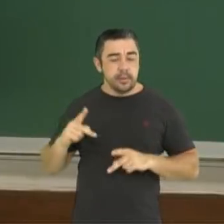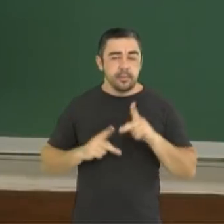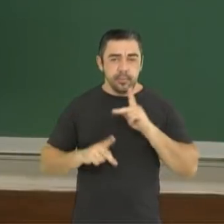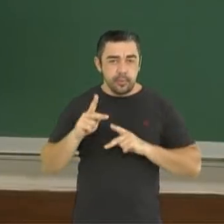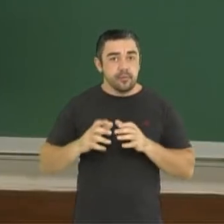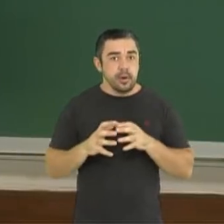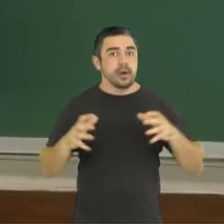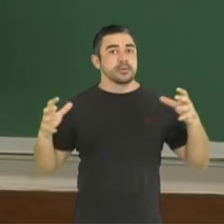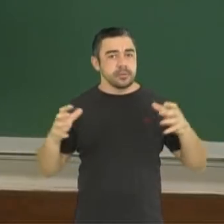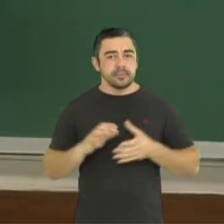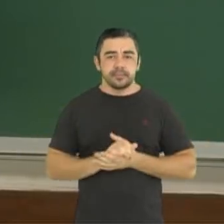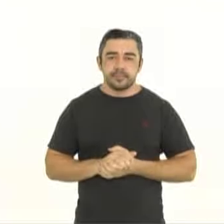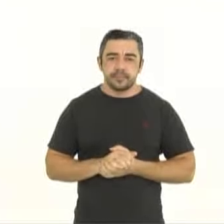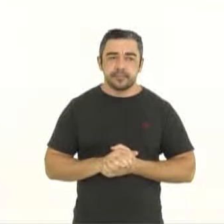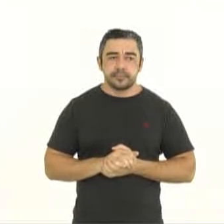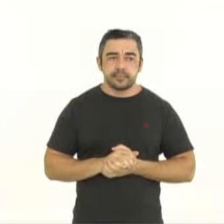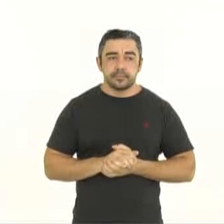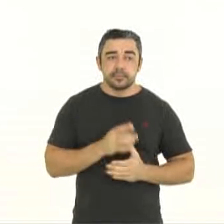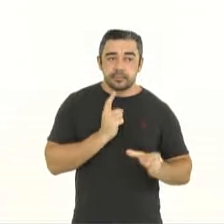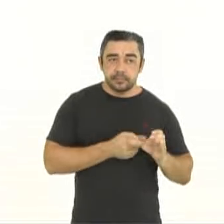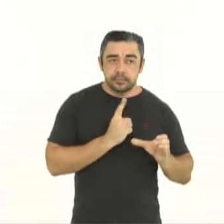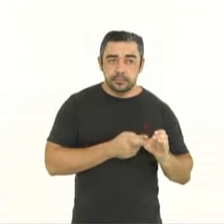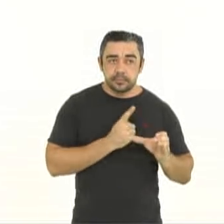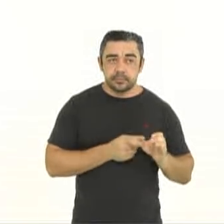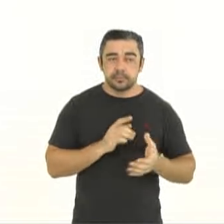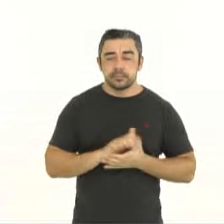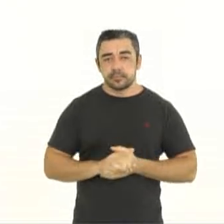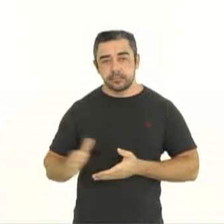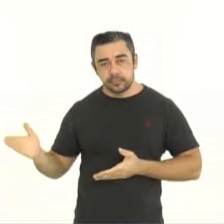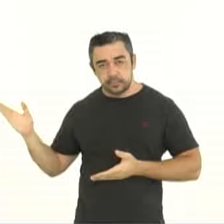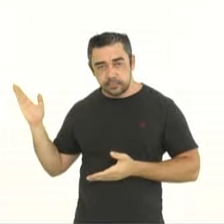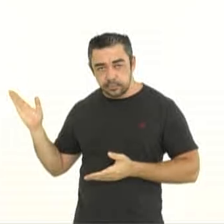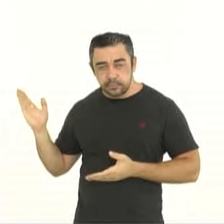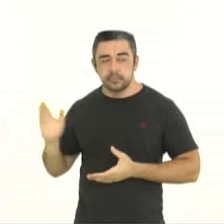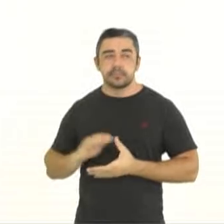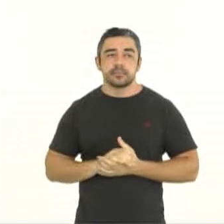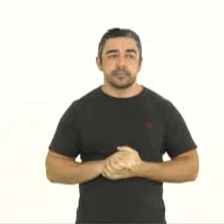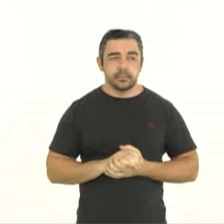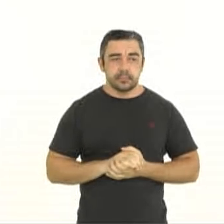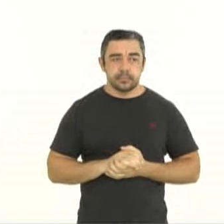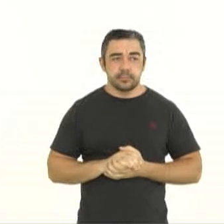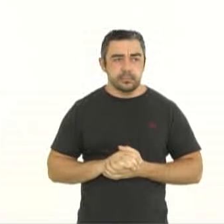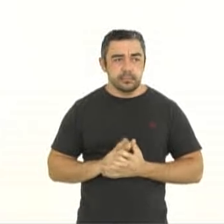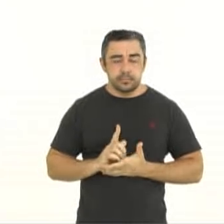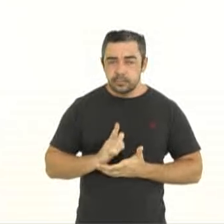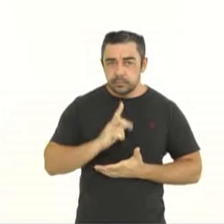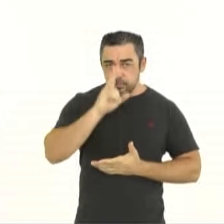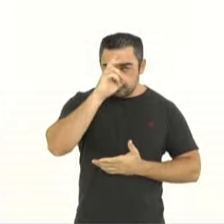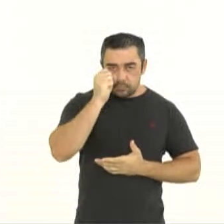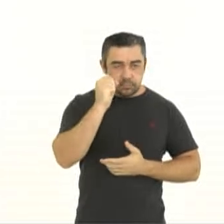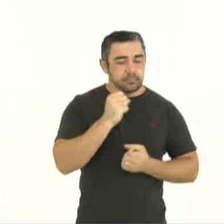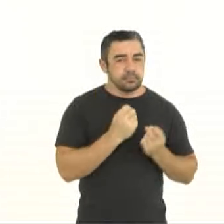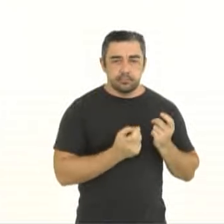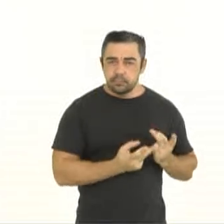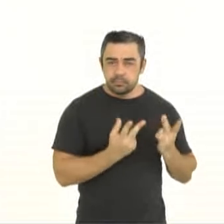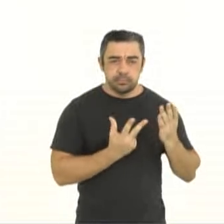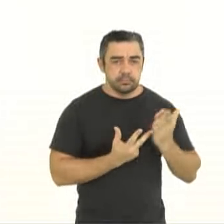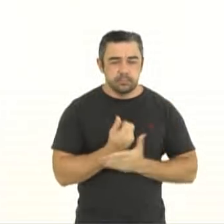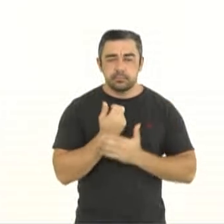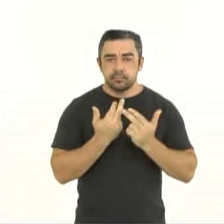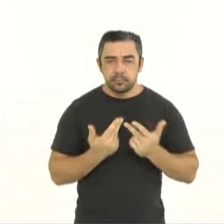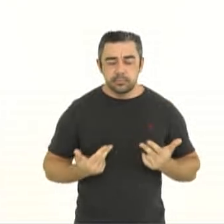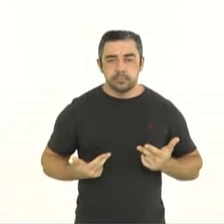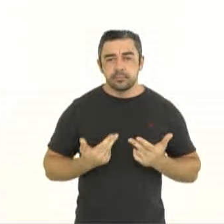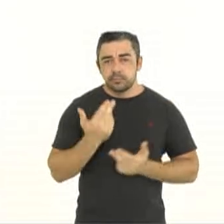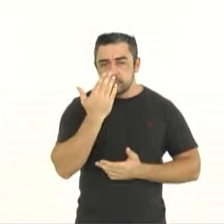cresceu tanto. Olha lá, na cidade de Tenochtitlan esse comércio era intenso, a